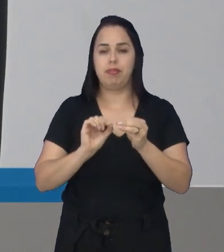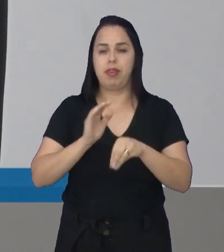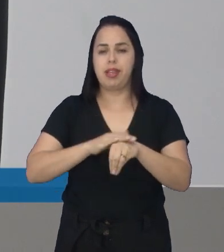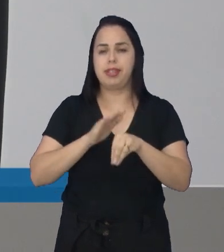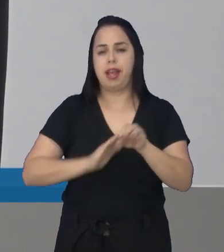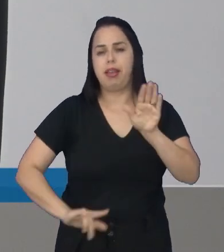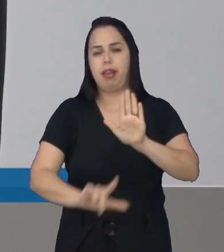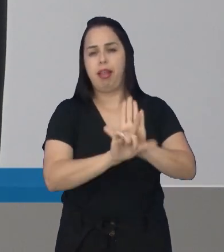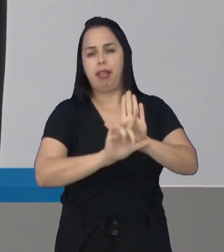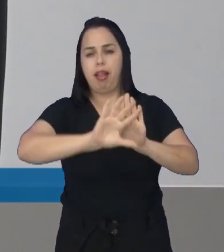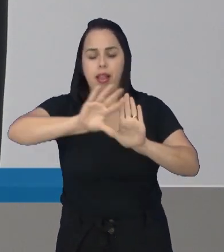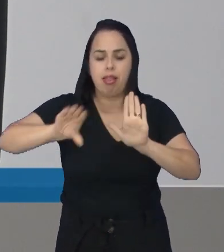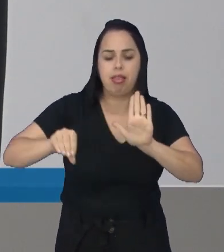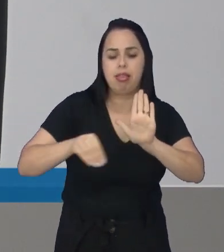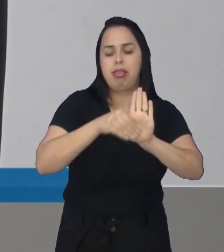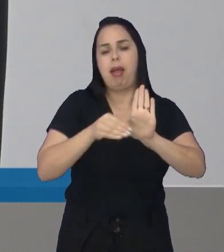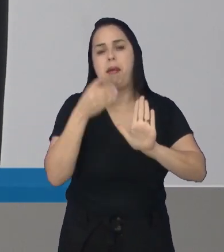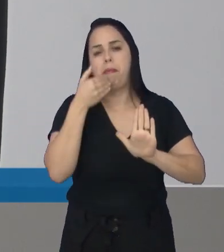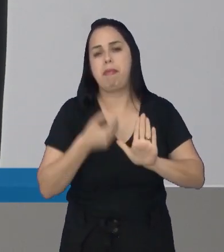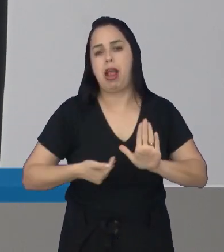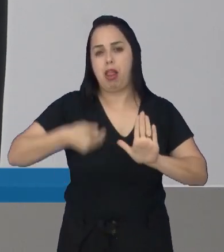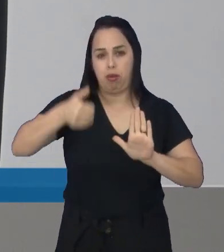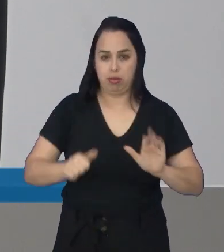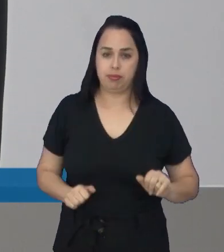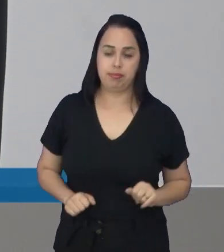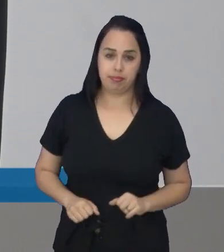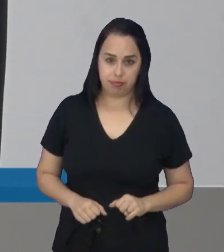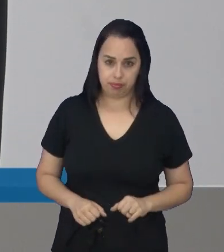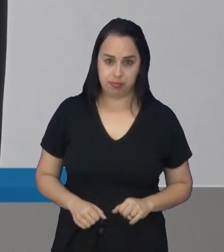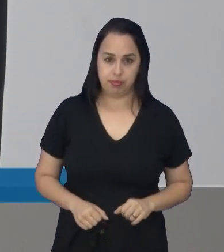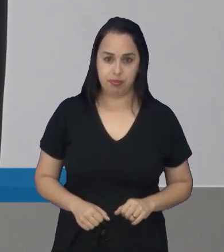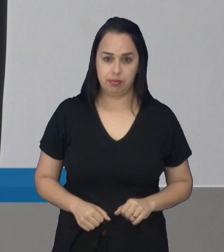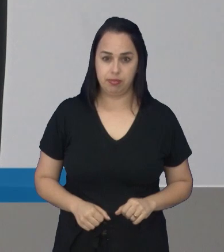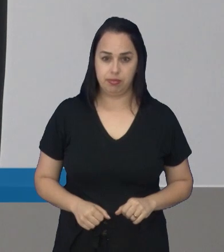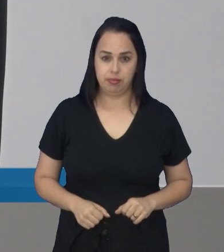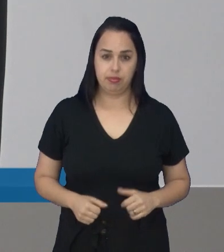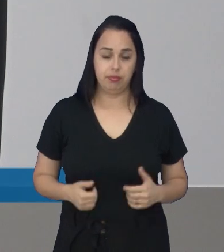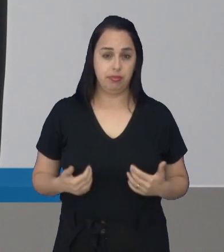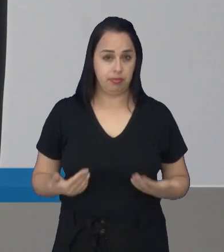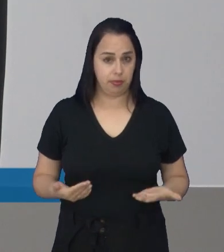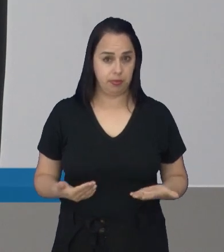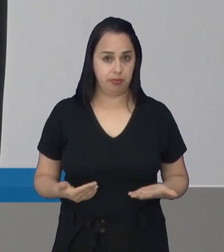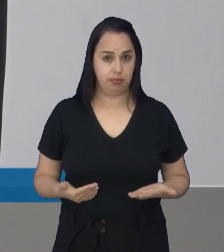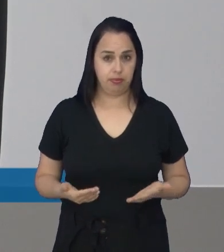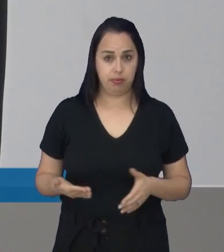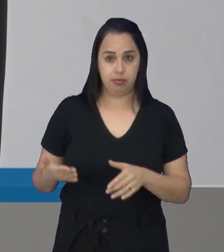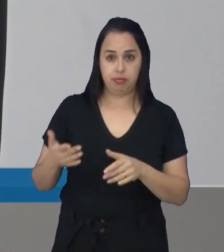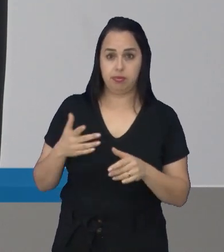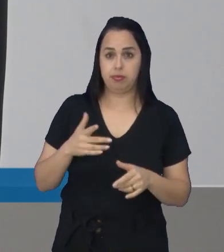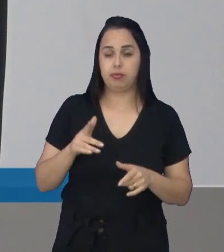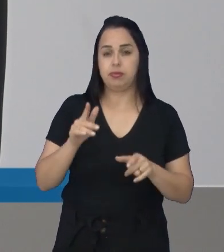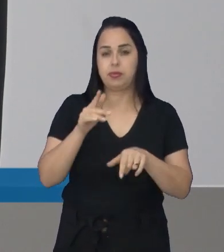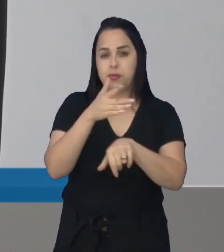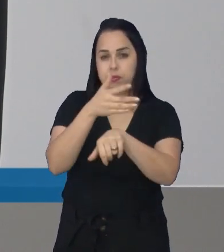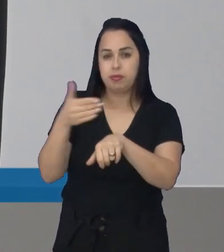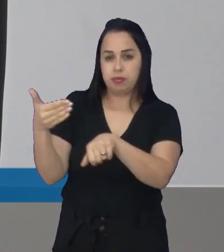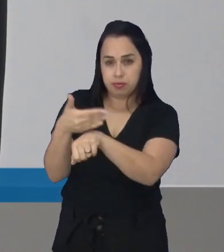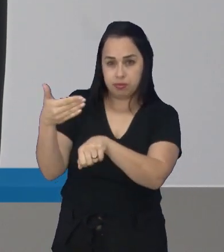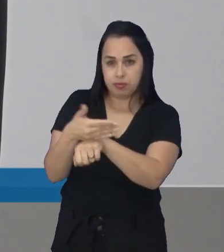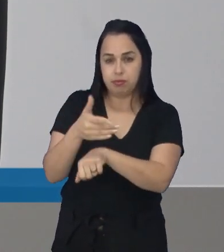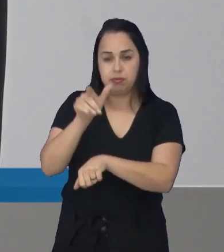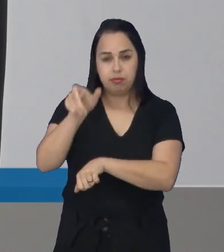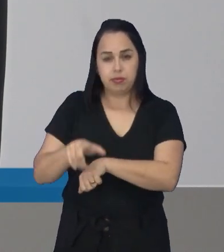melhoramento na nossa lei do zoneamento além da participação presencial nesta audiência